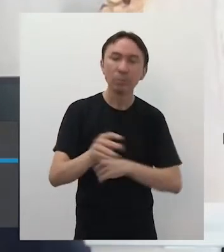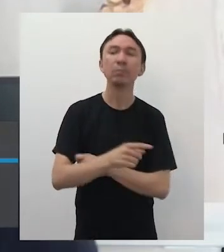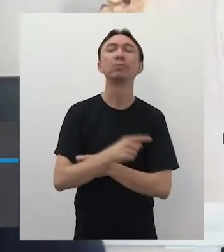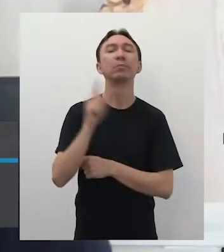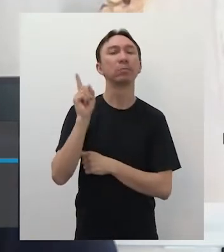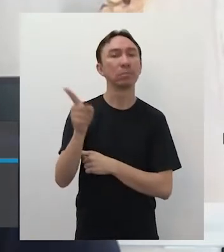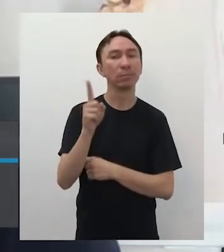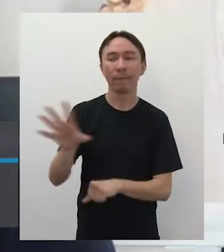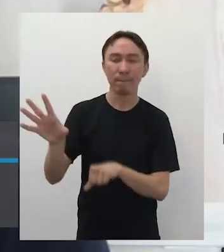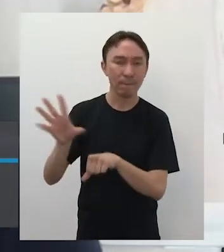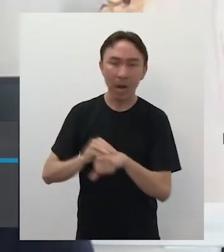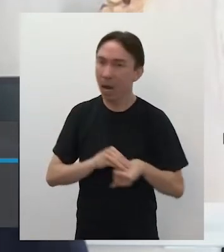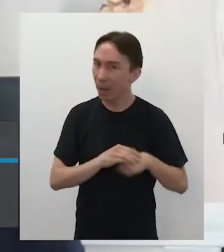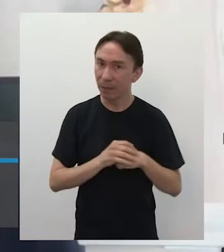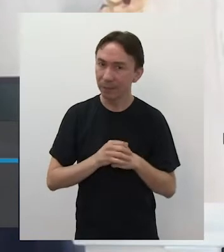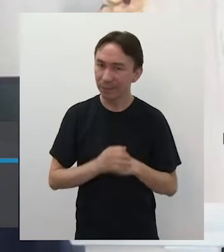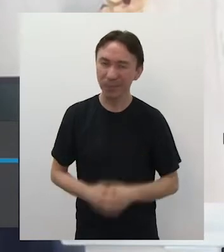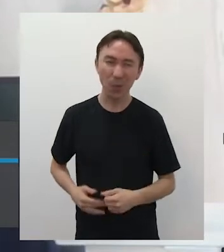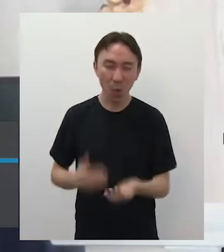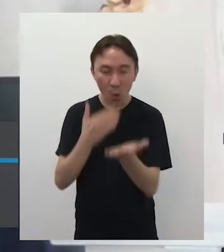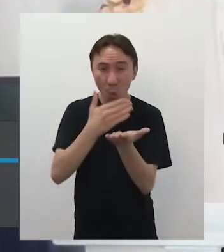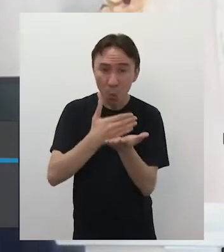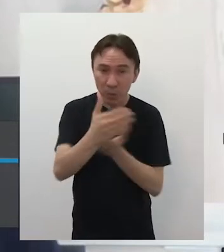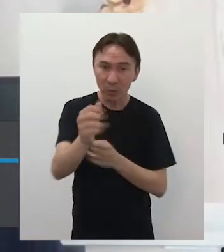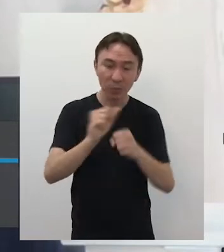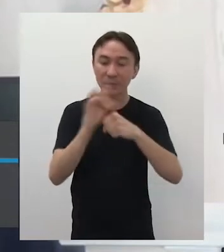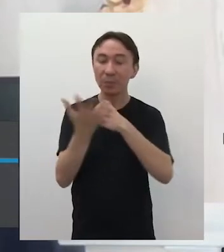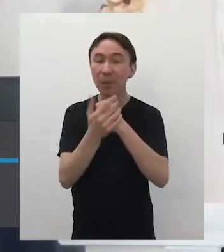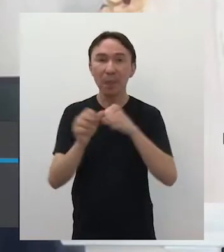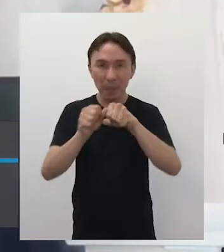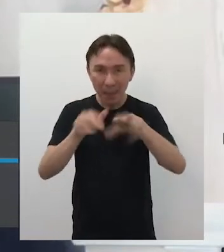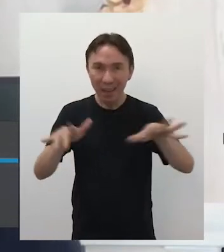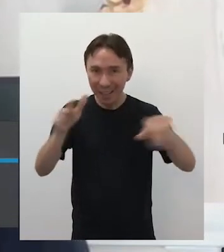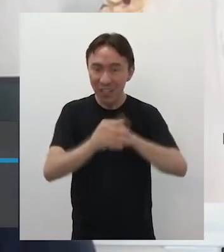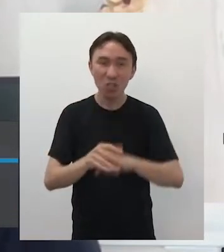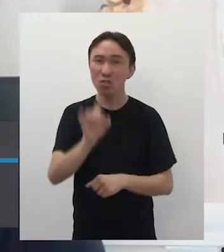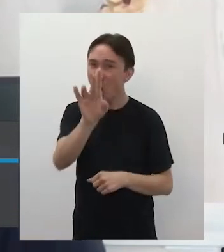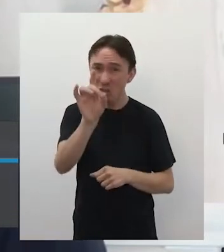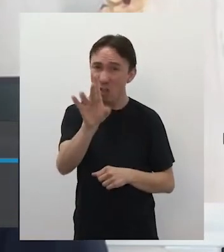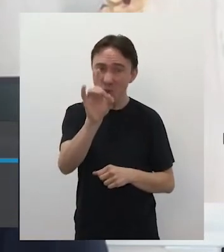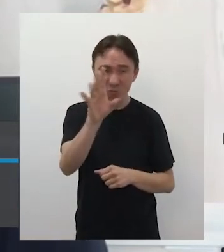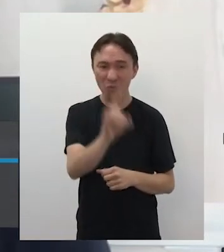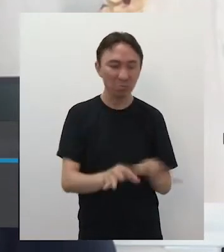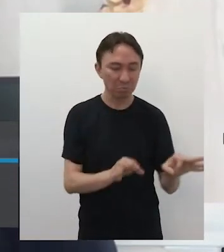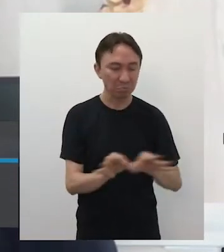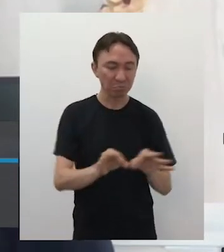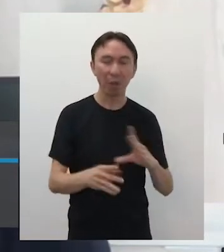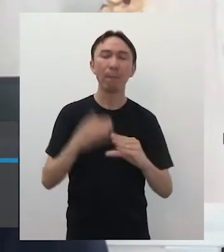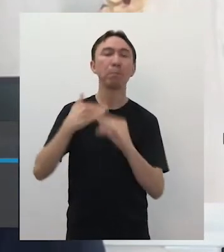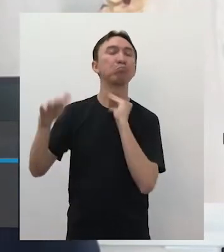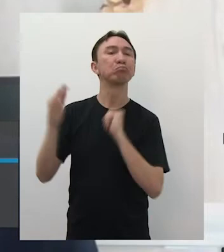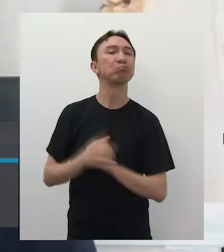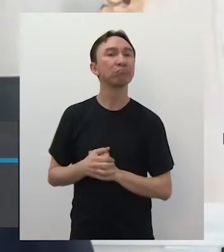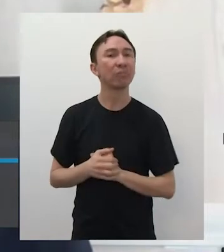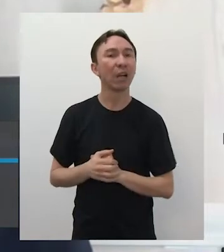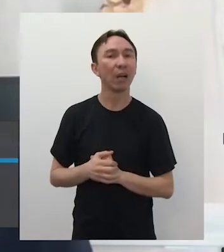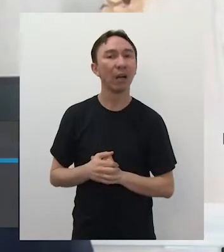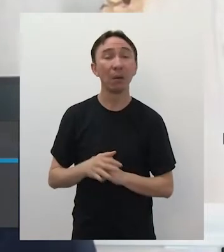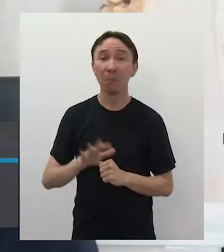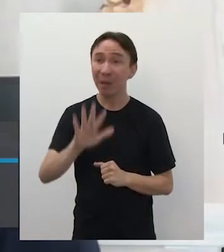me mostram, me dão um norte de quais serão os próximos passos a seguir e me ajudam a planejar as próximas